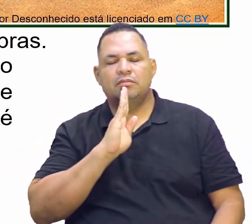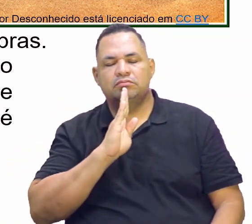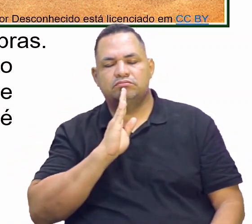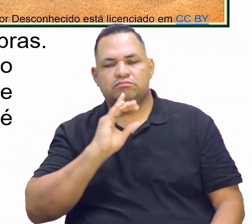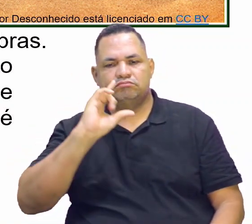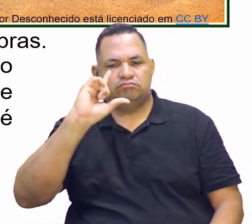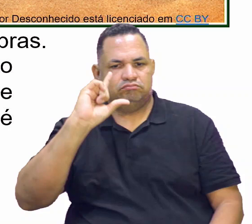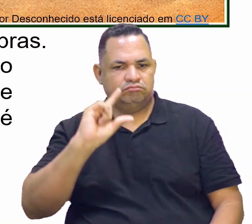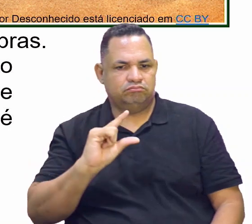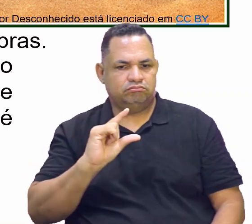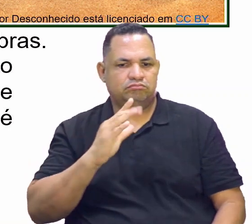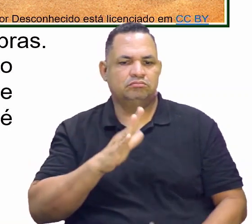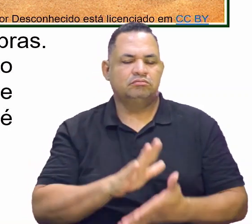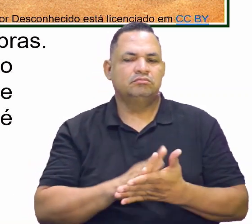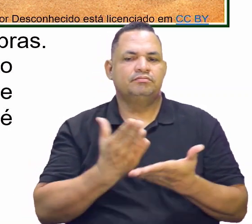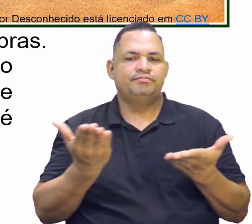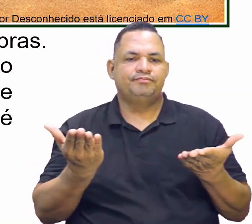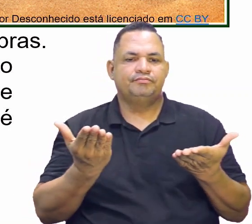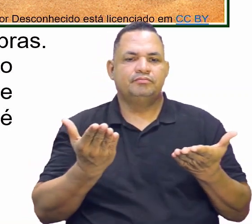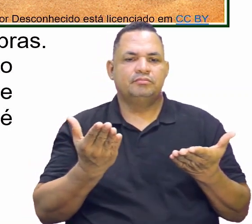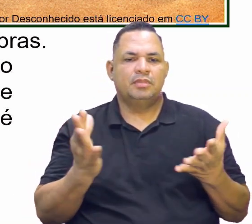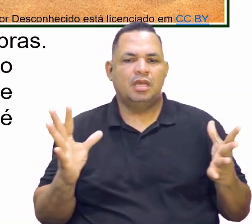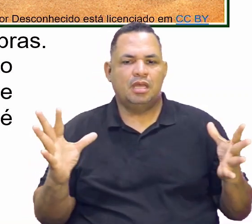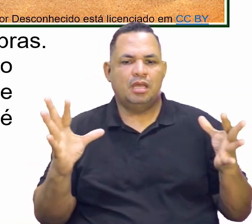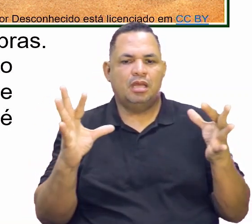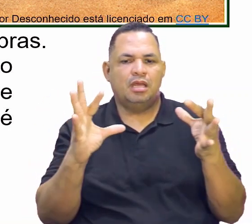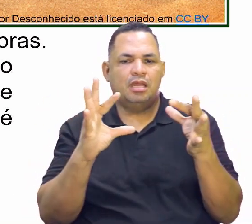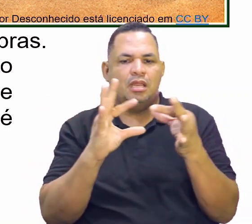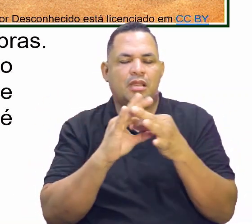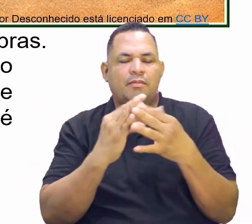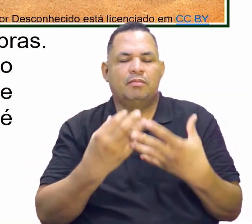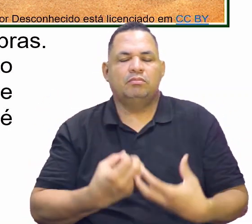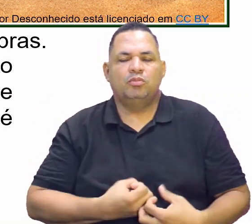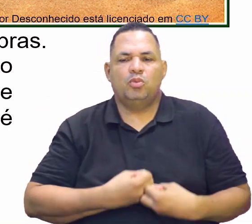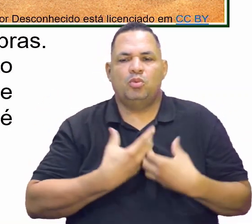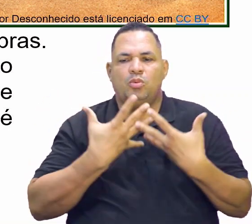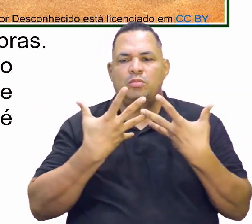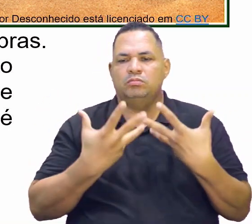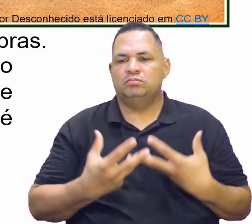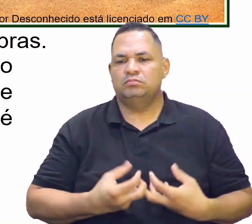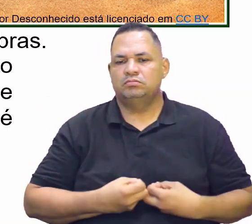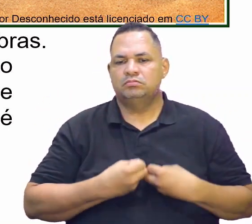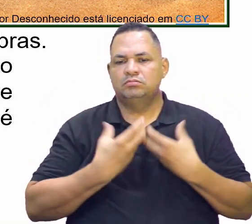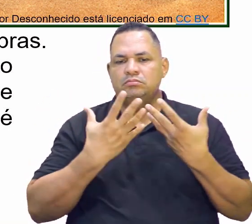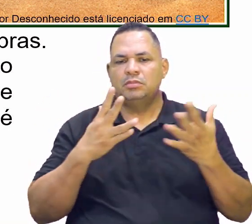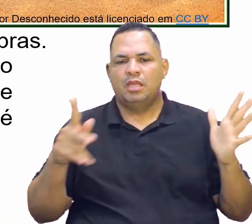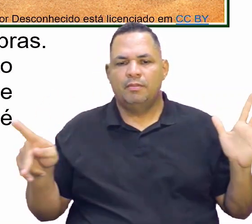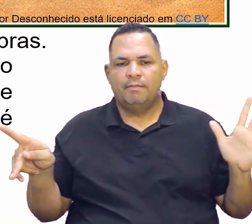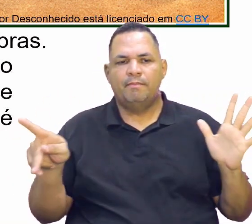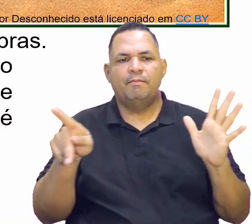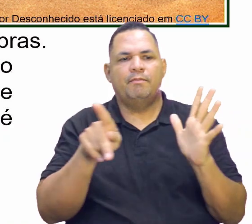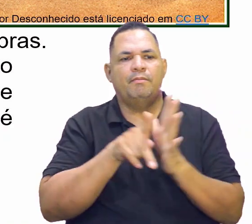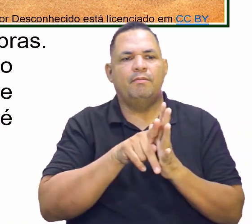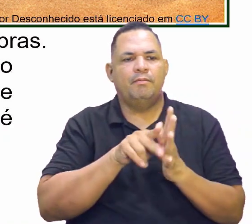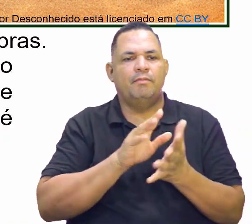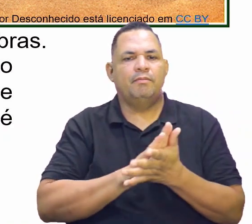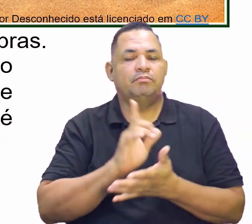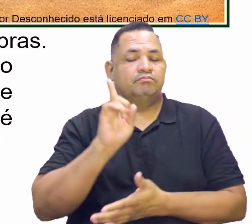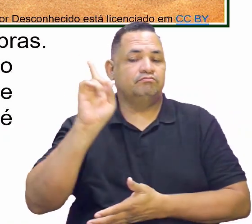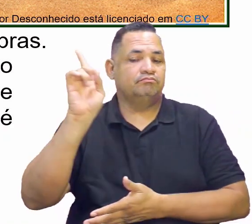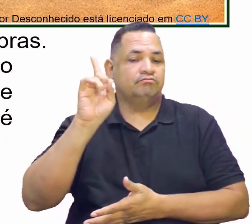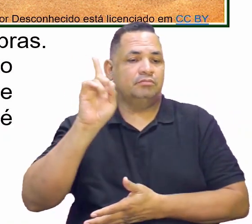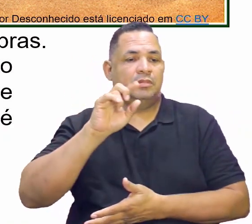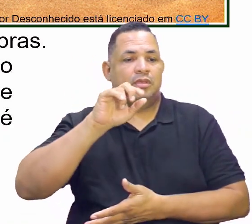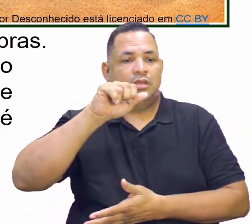na aula do pré-modernismo, né, ligada à poesia, era exclusivamente de quem?